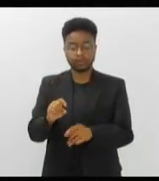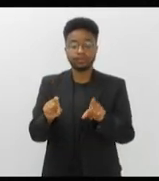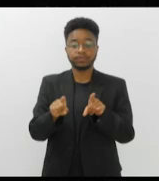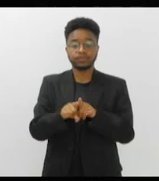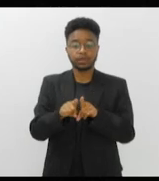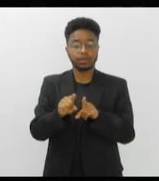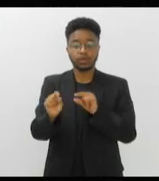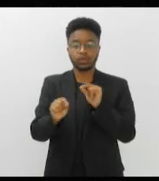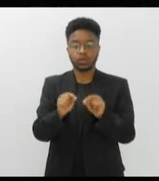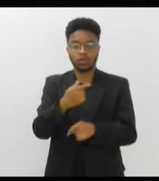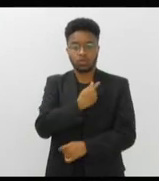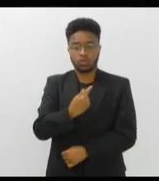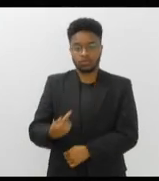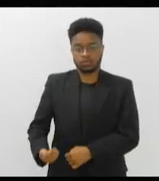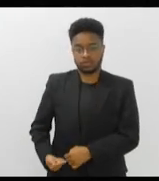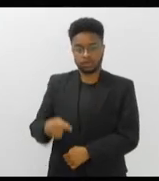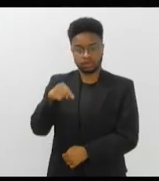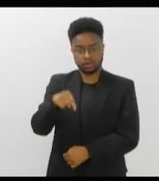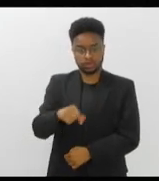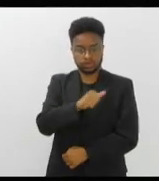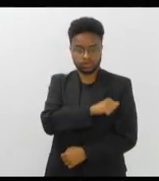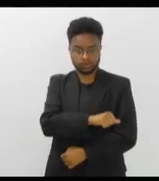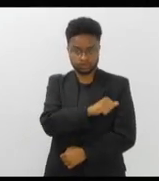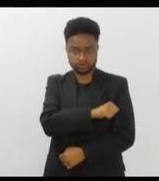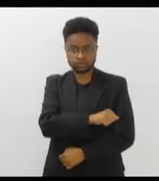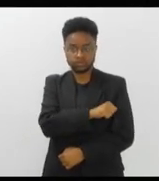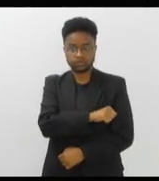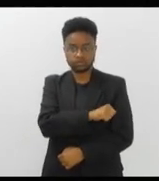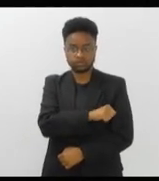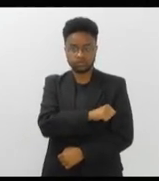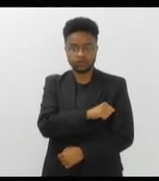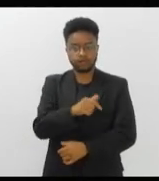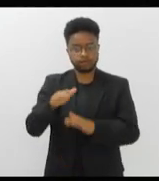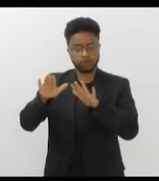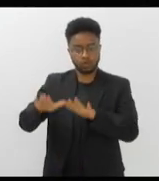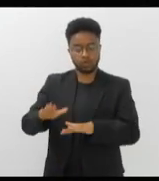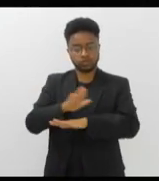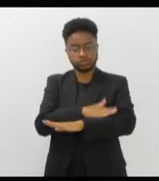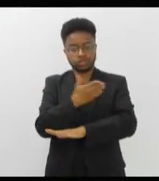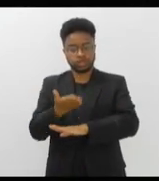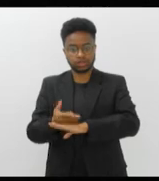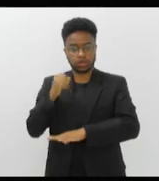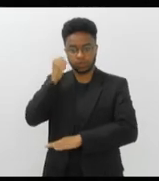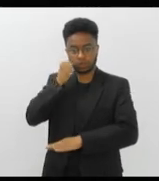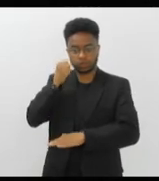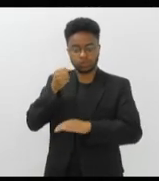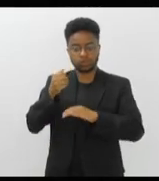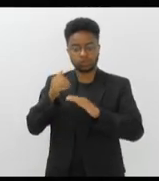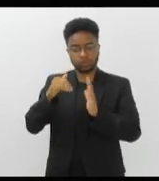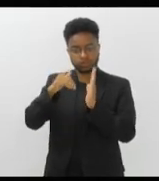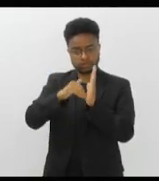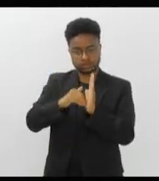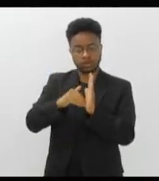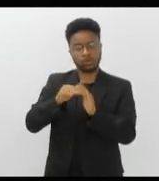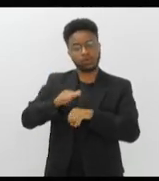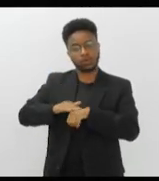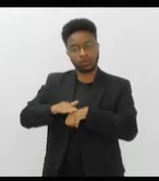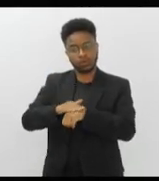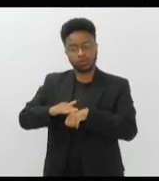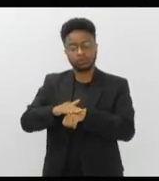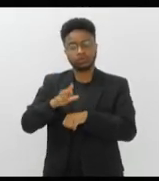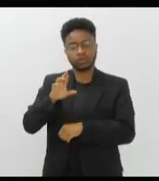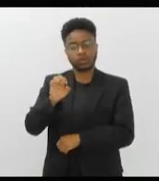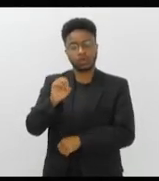próprio governador do Estado passou lá o dia inteiro no senado conversando tanto com Rodrigo